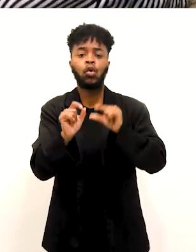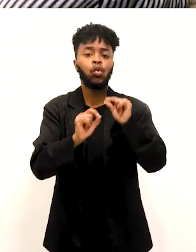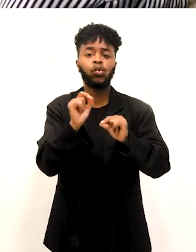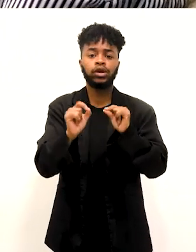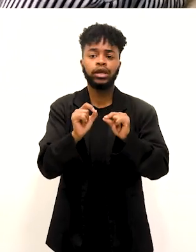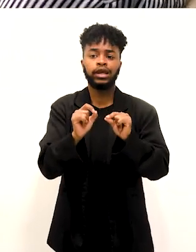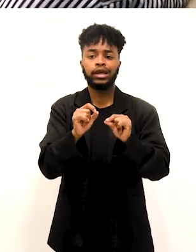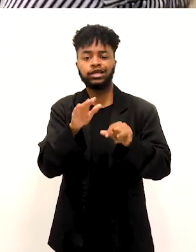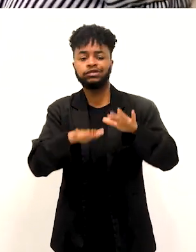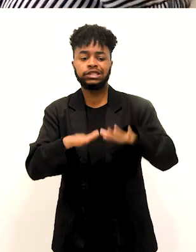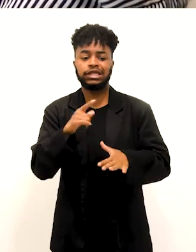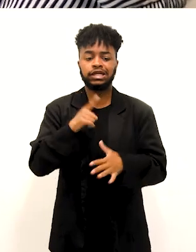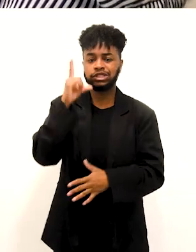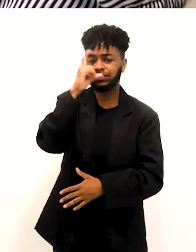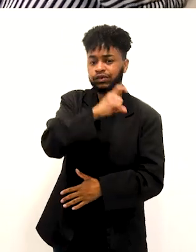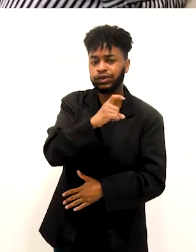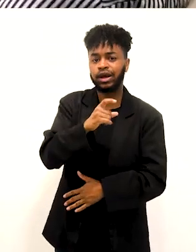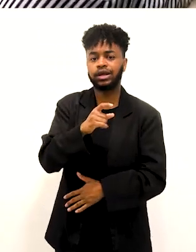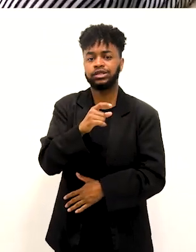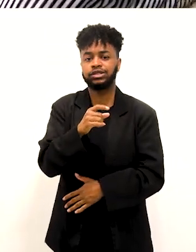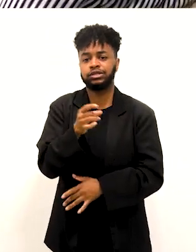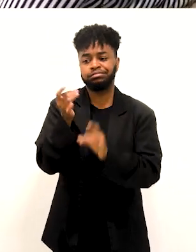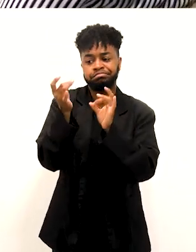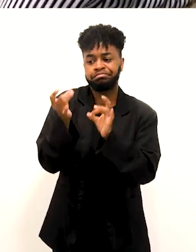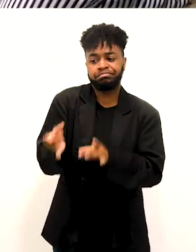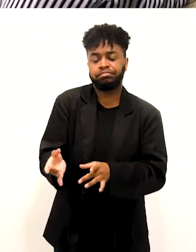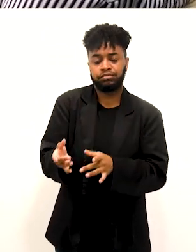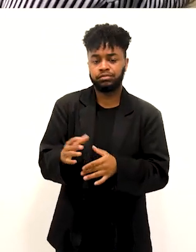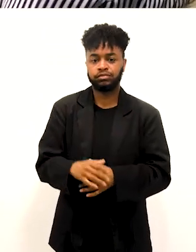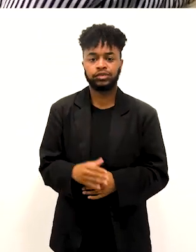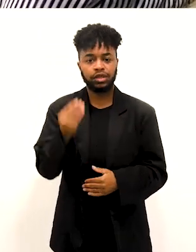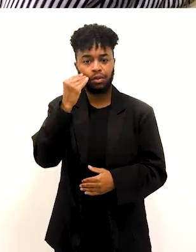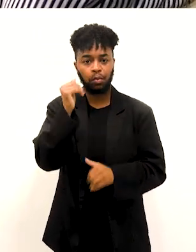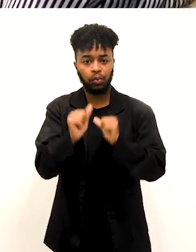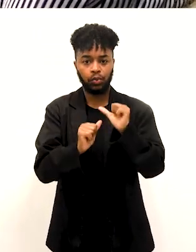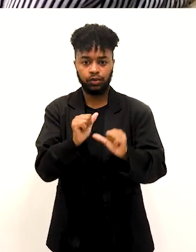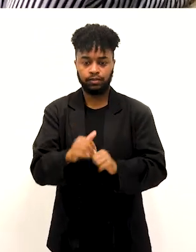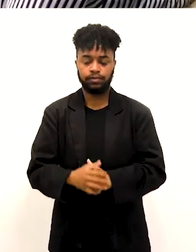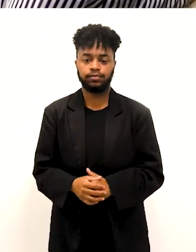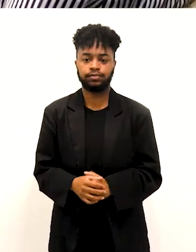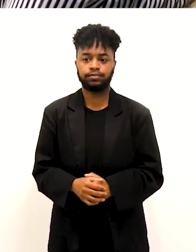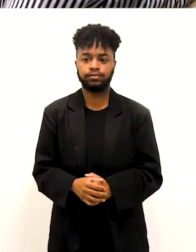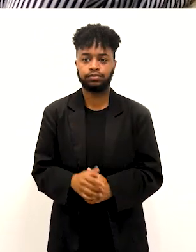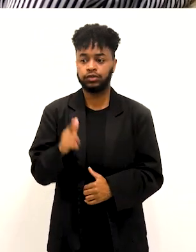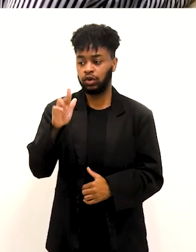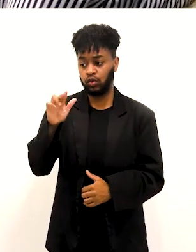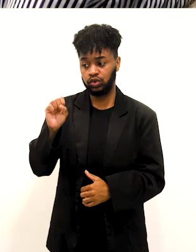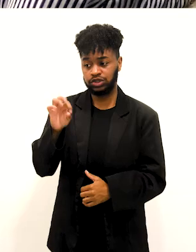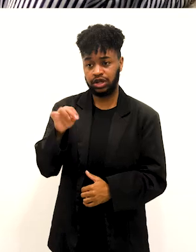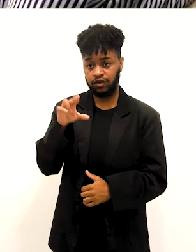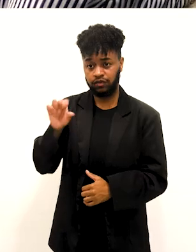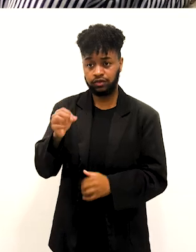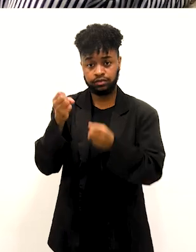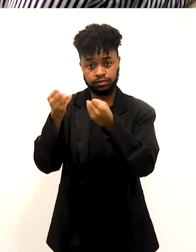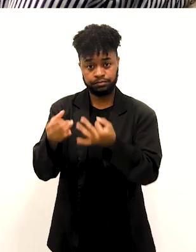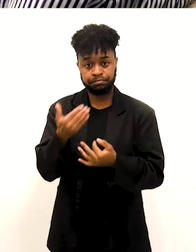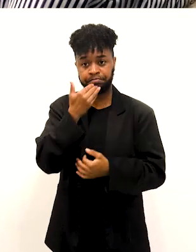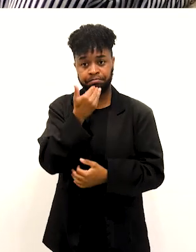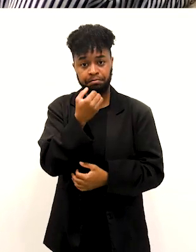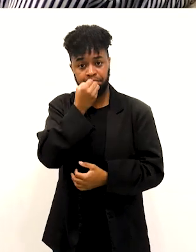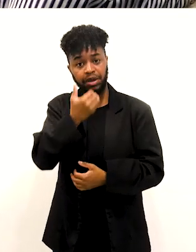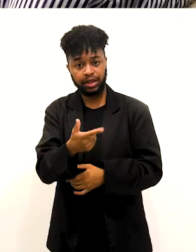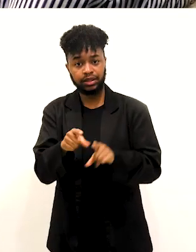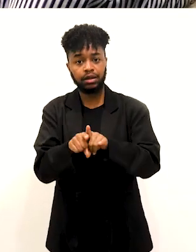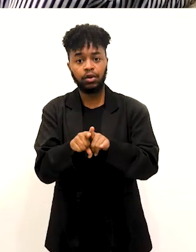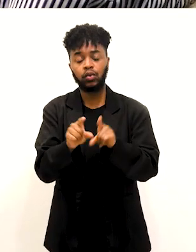Qual item, de repente, você teve ali mais dificuldade de se desapegar para mudar? Gustavo falou muito bem disso agora também,